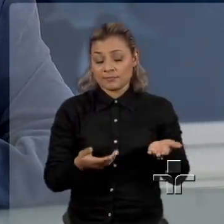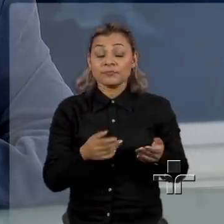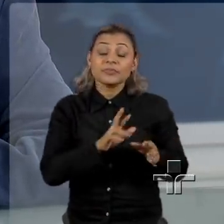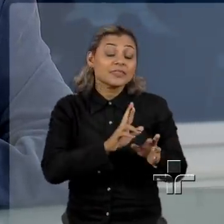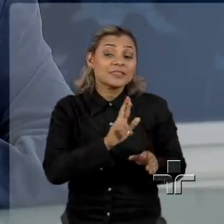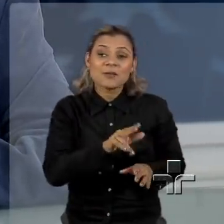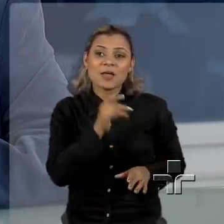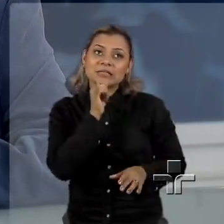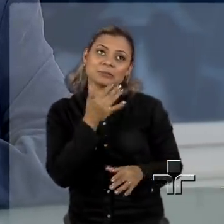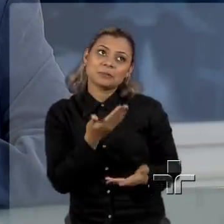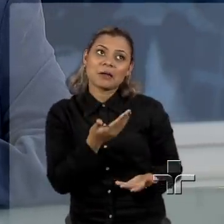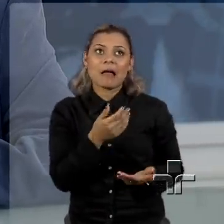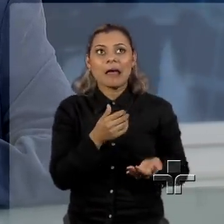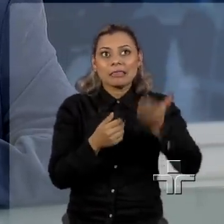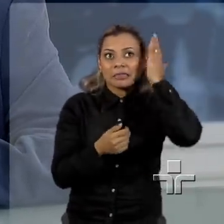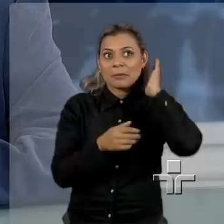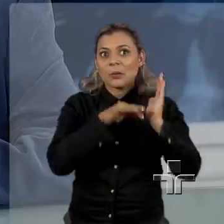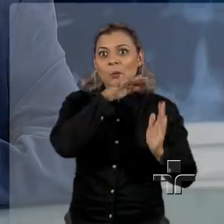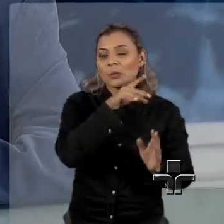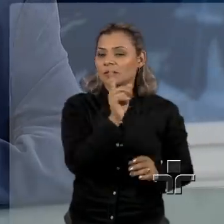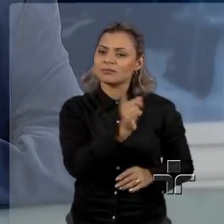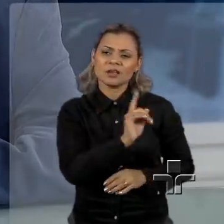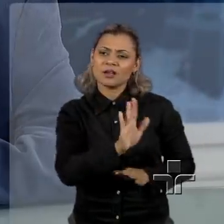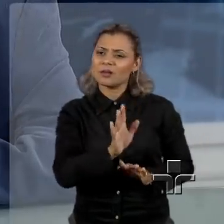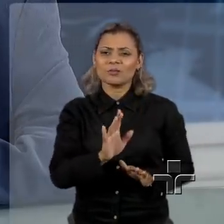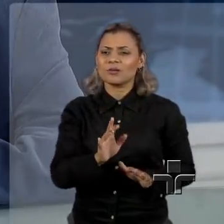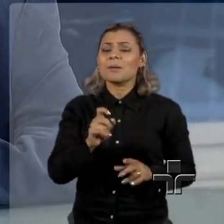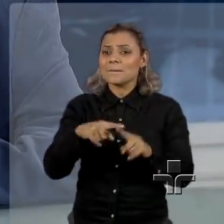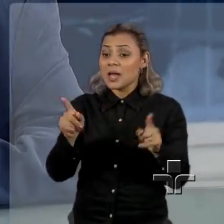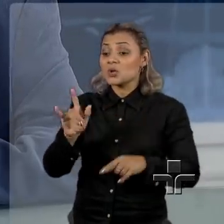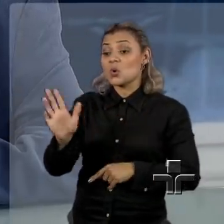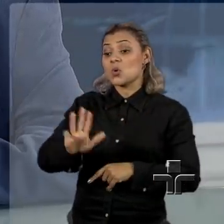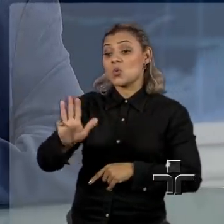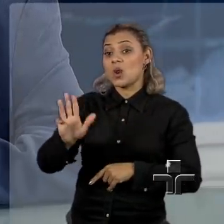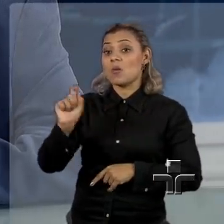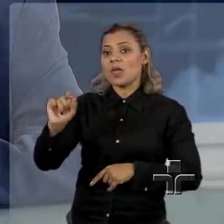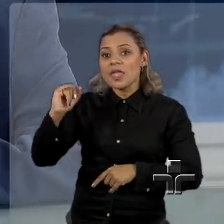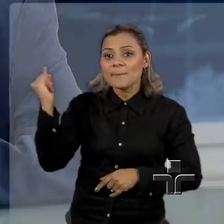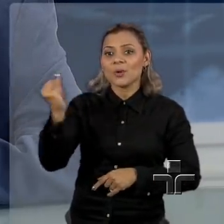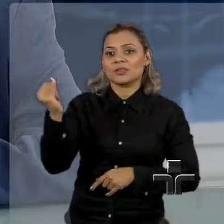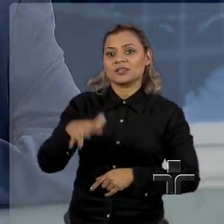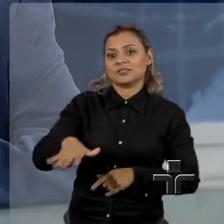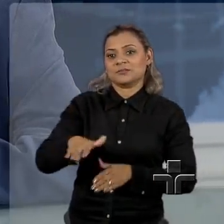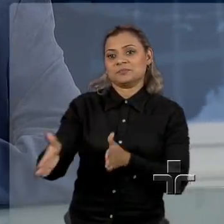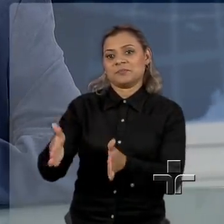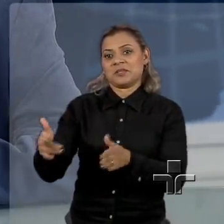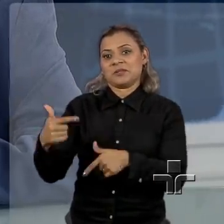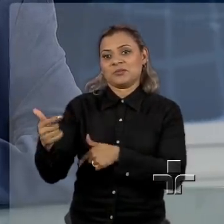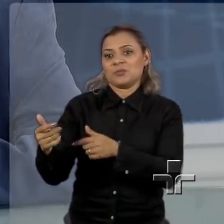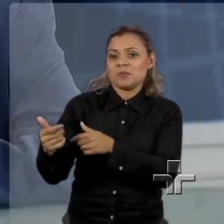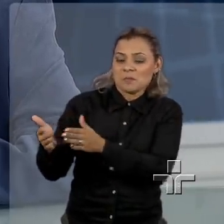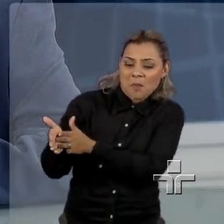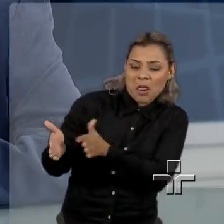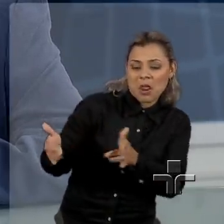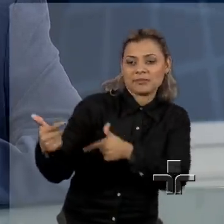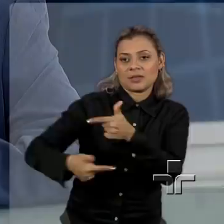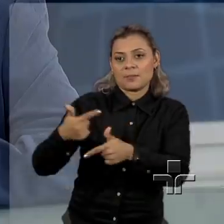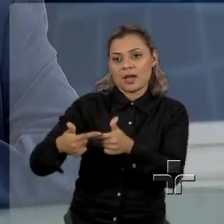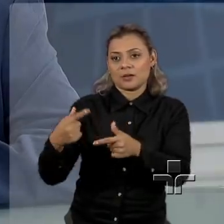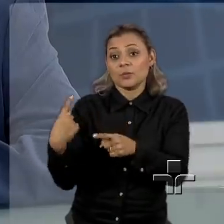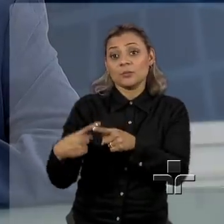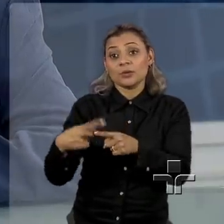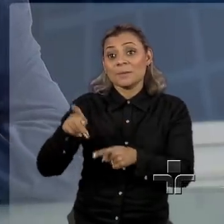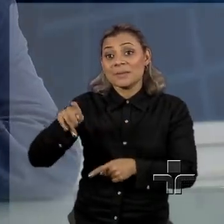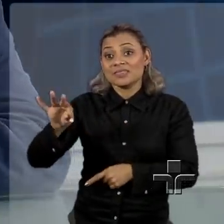seja, inclusive juridicamente e pela corrupção, mas a do Lula é historicamente importante, a do PT porque aponta para a catástrofe que